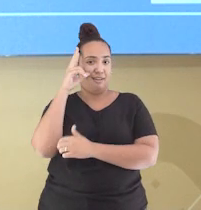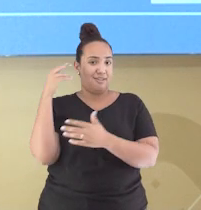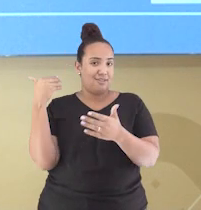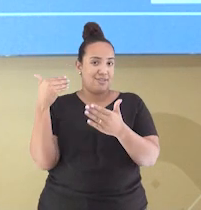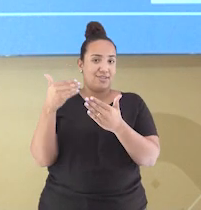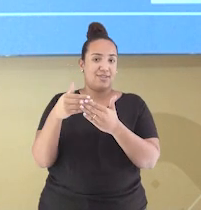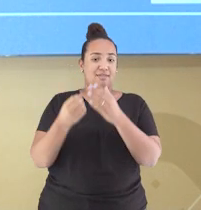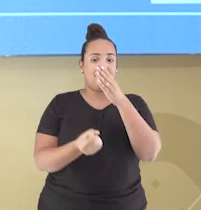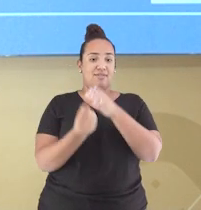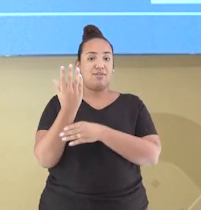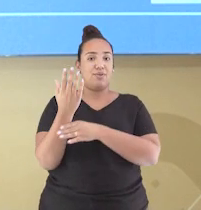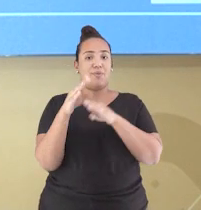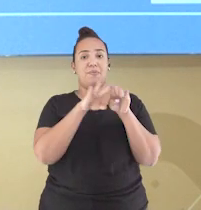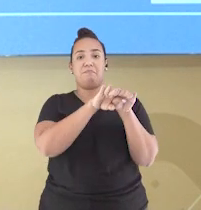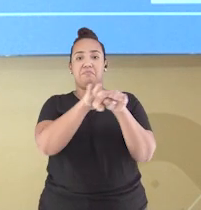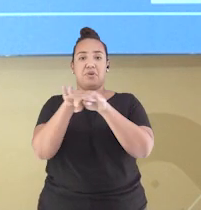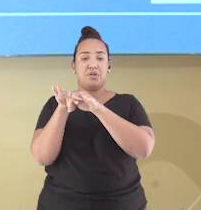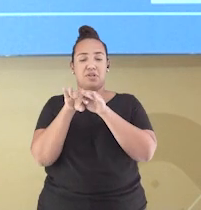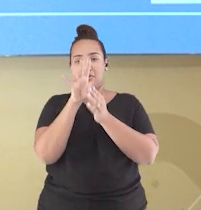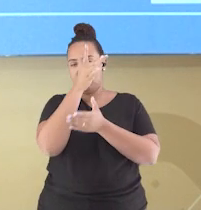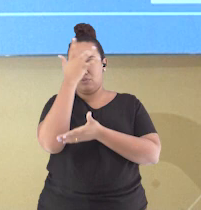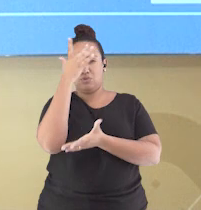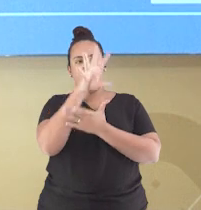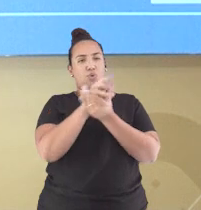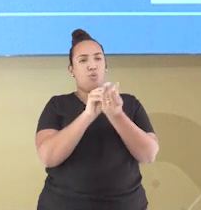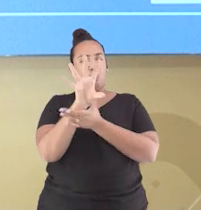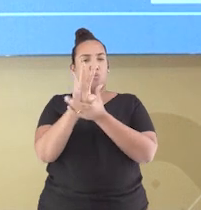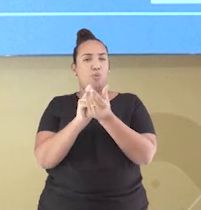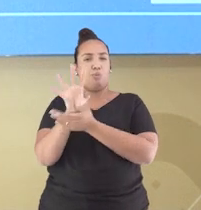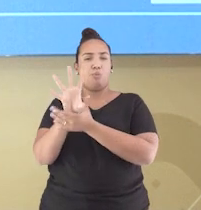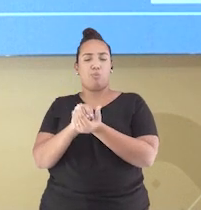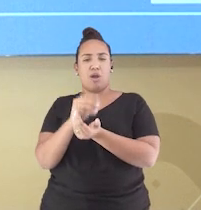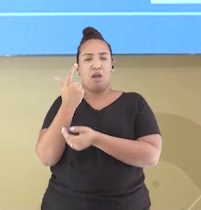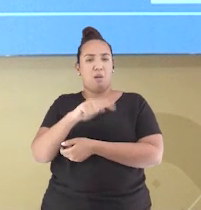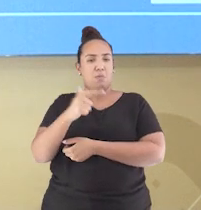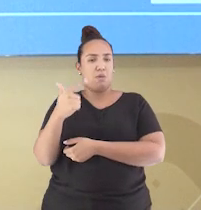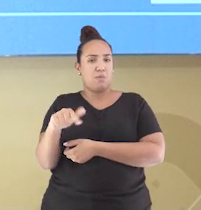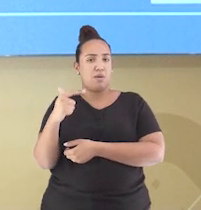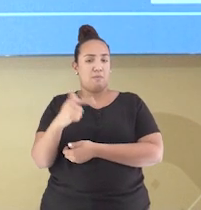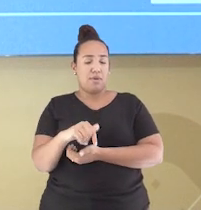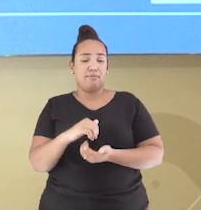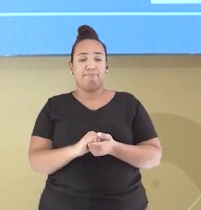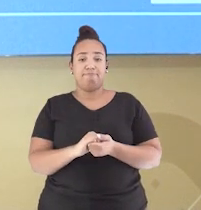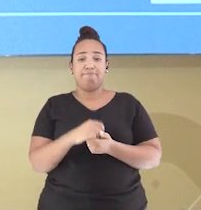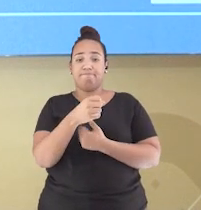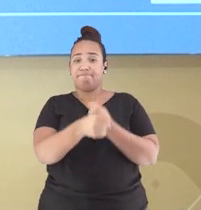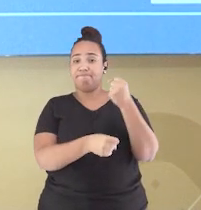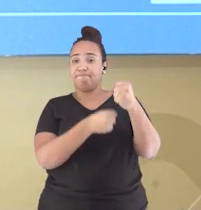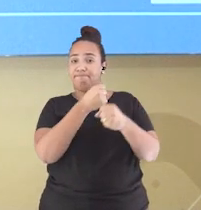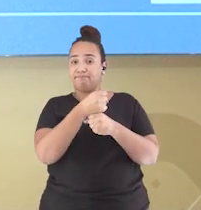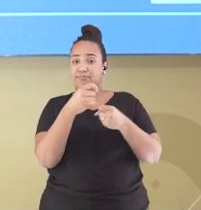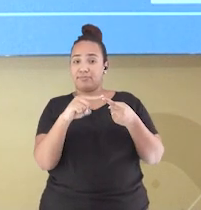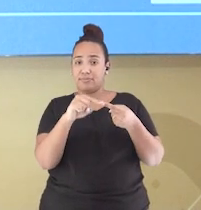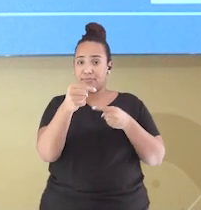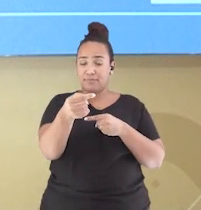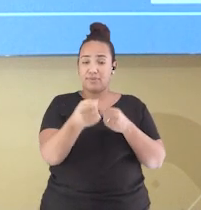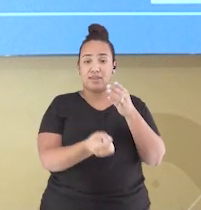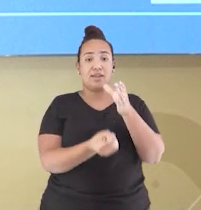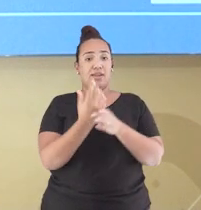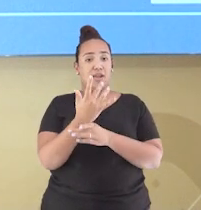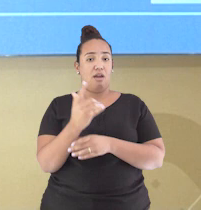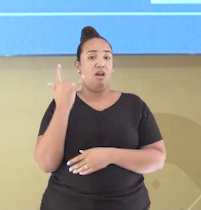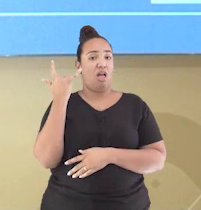padrão que viria a ser copiado e repetido milhares de vezes. Alguns anos mais tarde, esse padrão viria a se tornar o